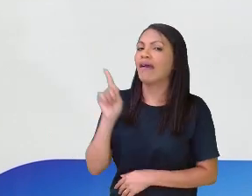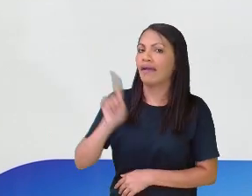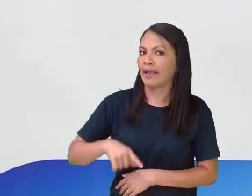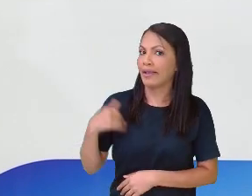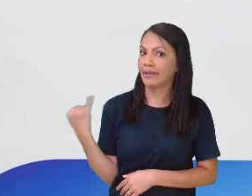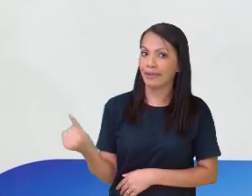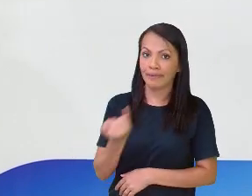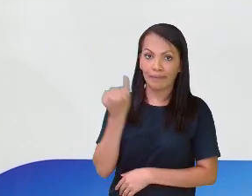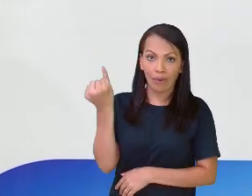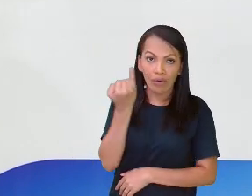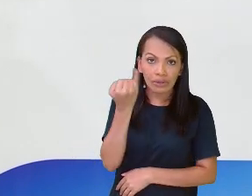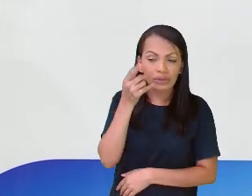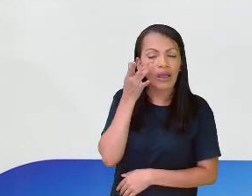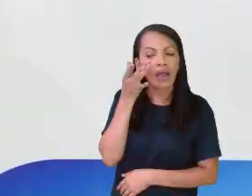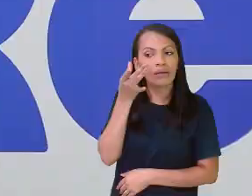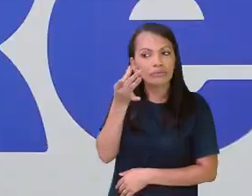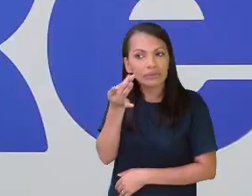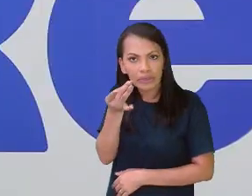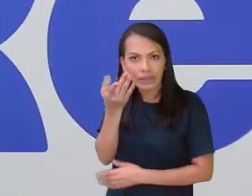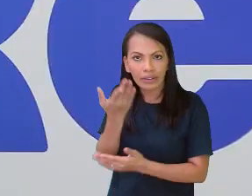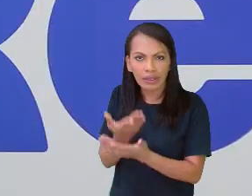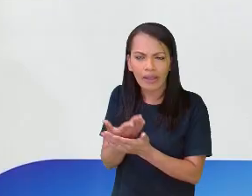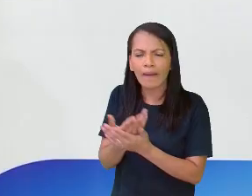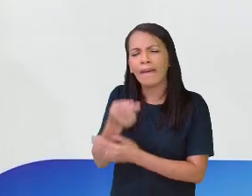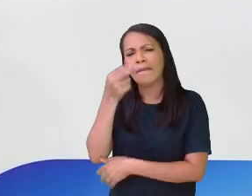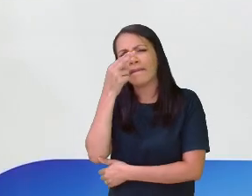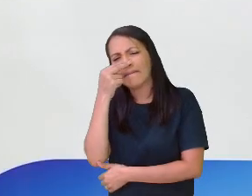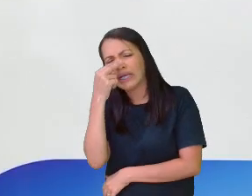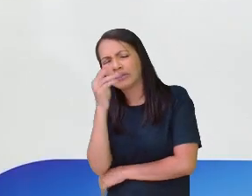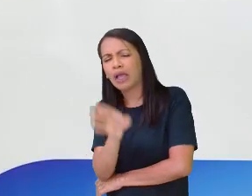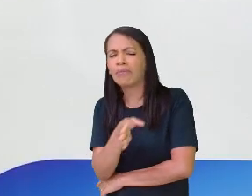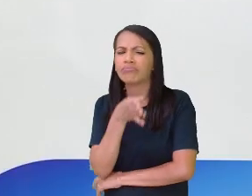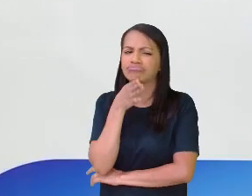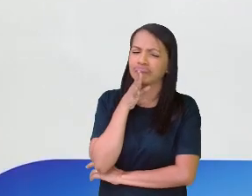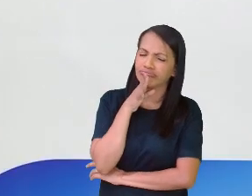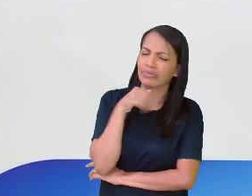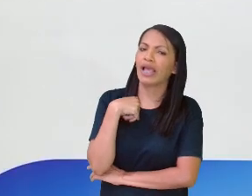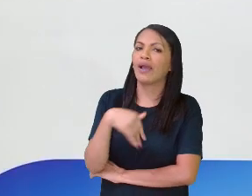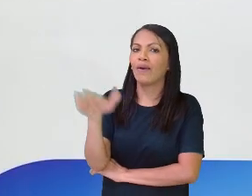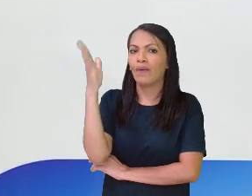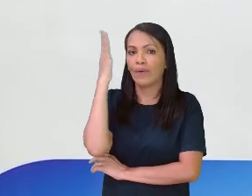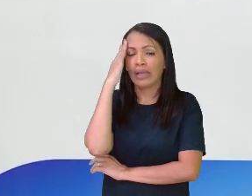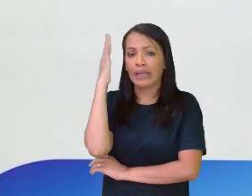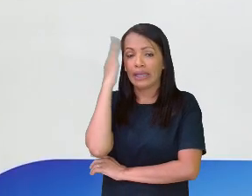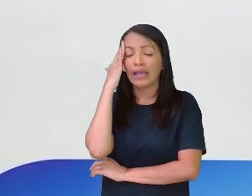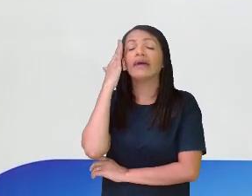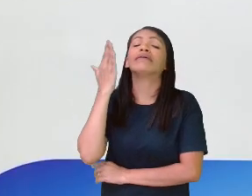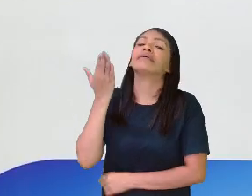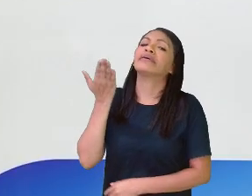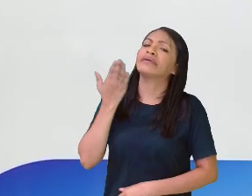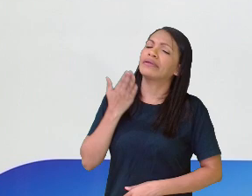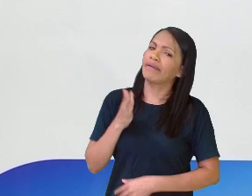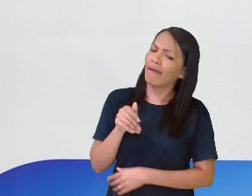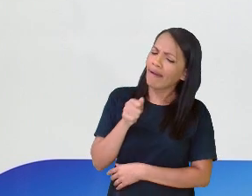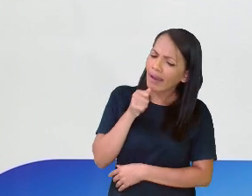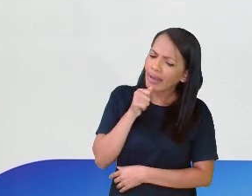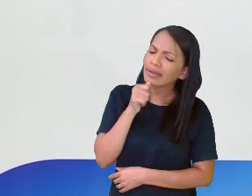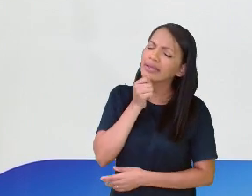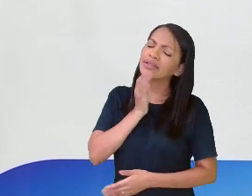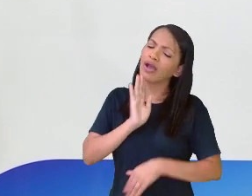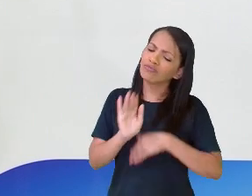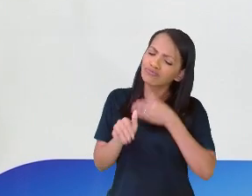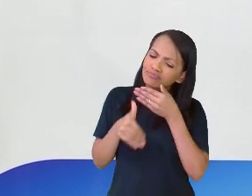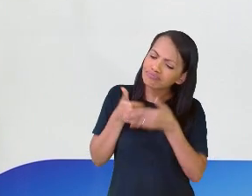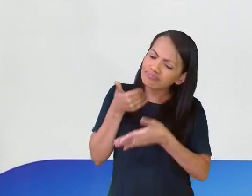prestar atenção na aula, tá certo, gente? Mesmo que estejam aí caladinho. Eu entendo, professora, que ainda está voltando o ritmo da